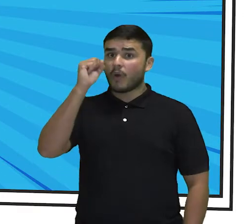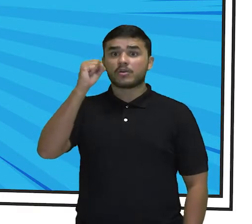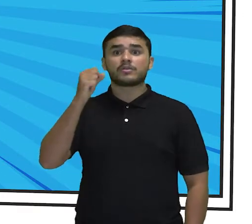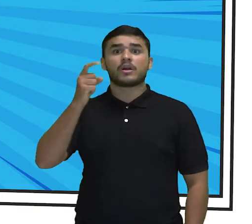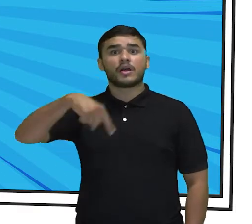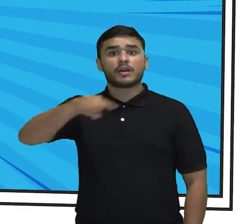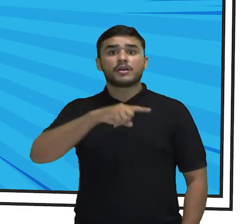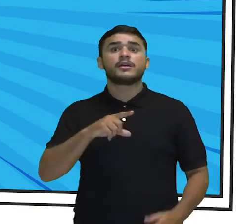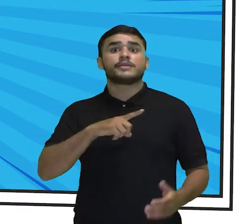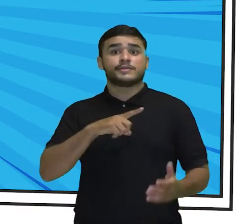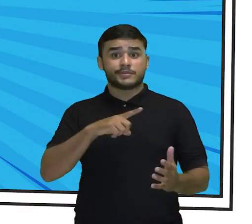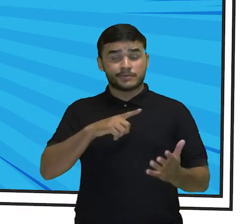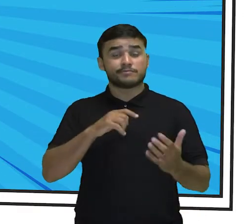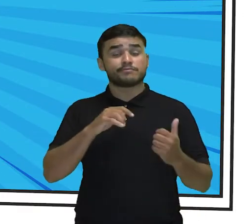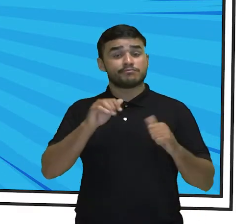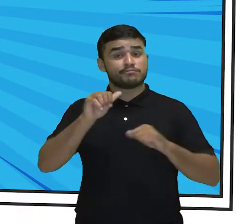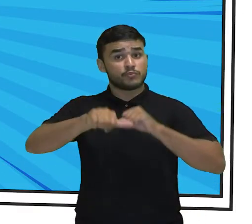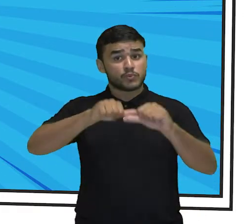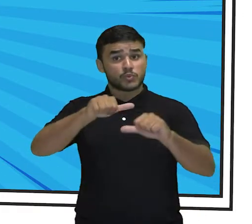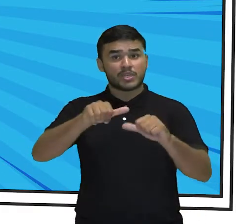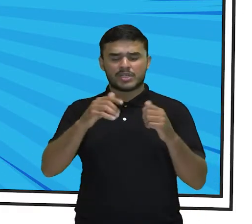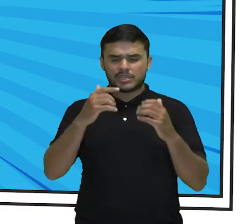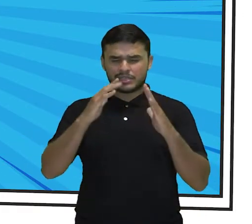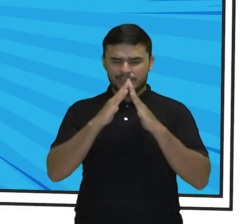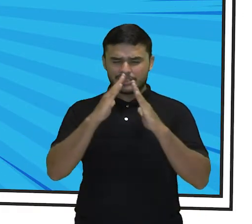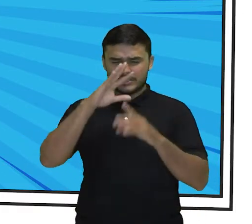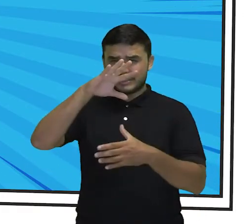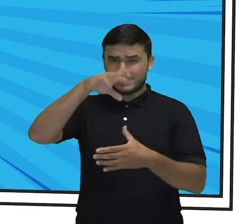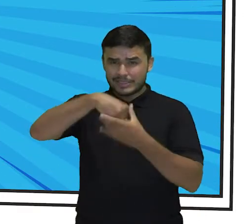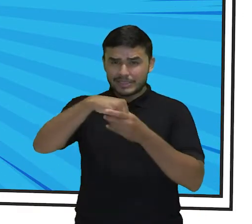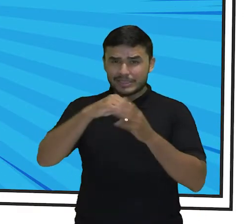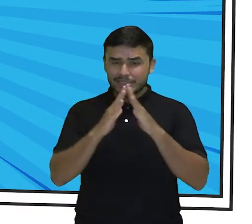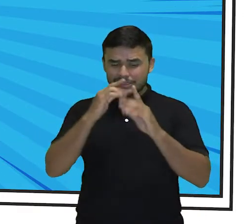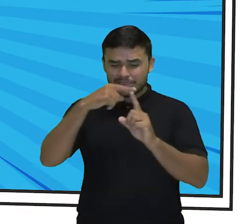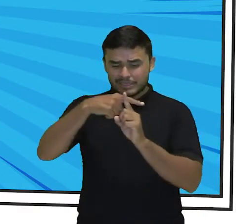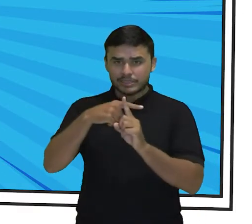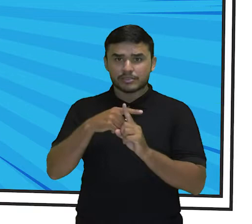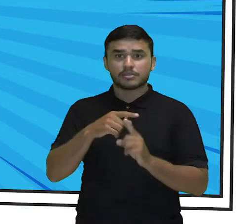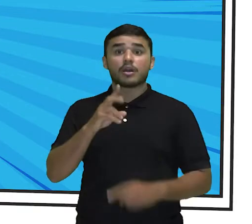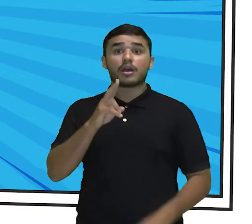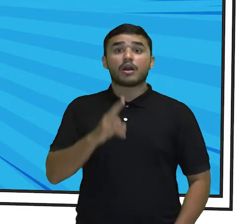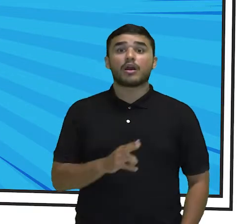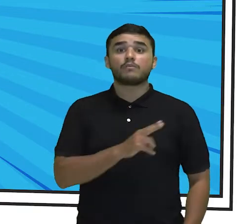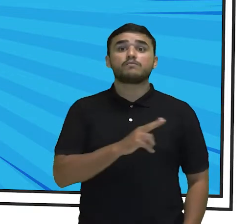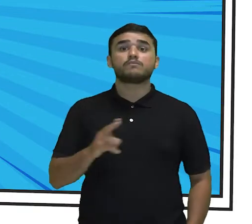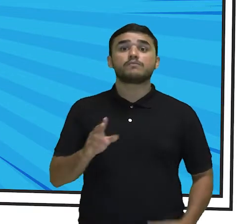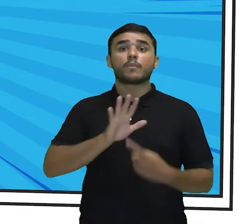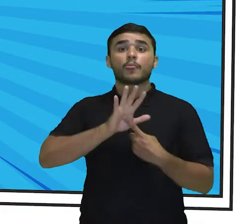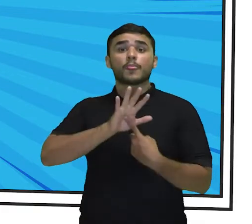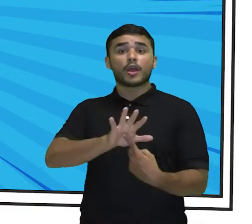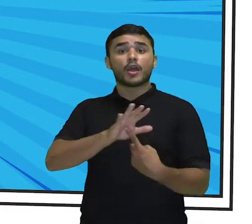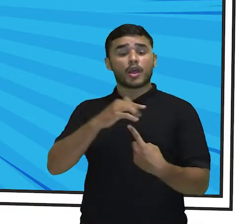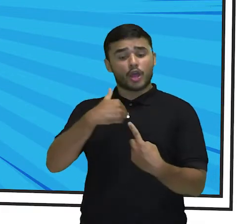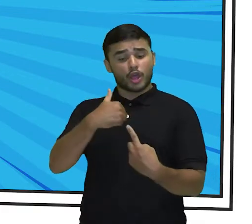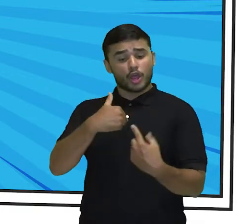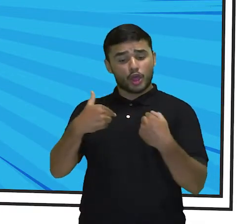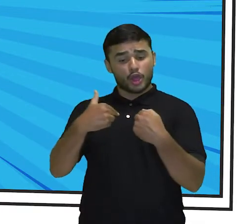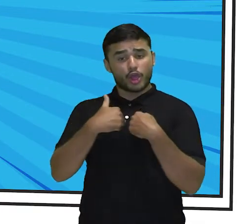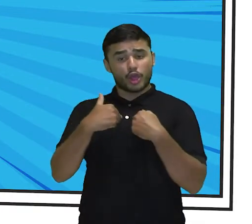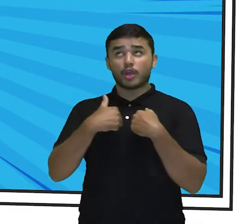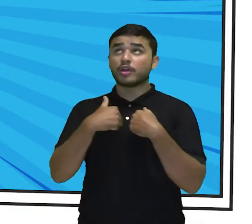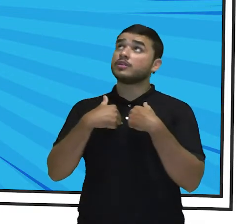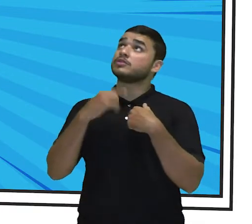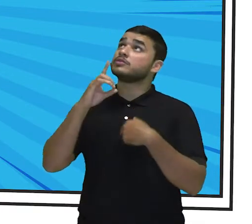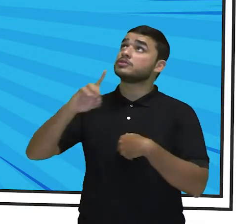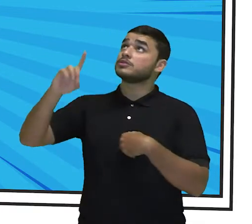total, e o cara, é claro, não duvidava do padre, porque o padre dizia: eu sou referência a Deus. Eu falo com Deus